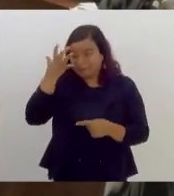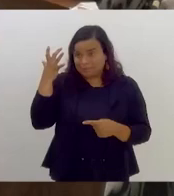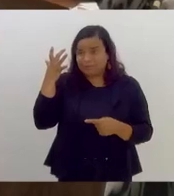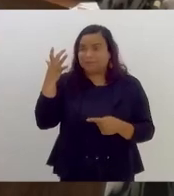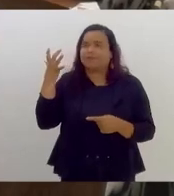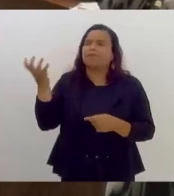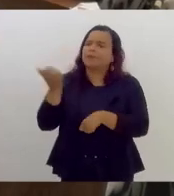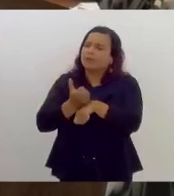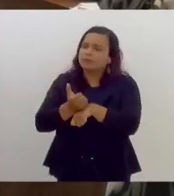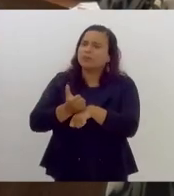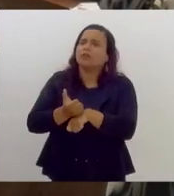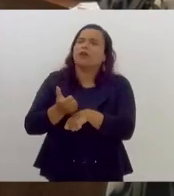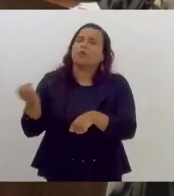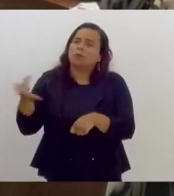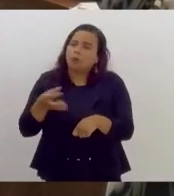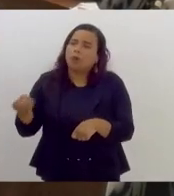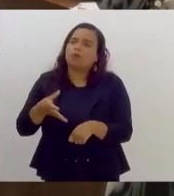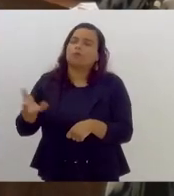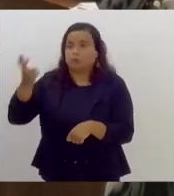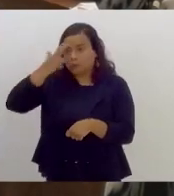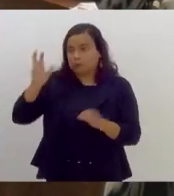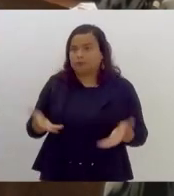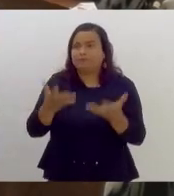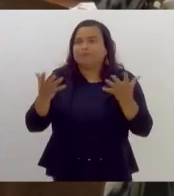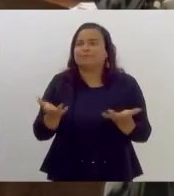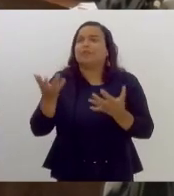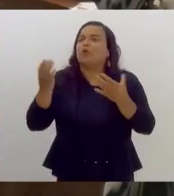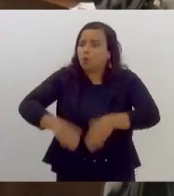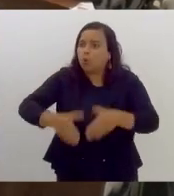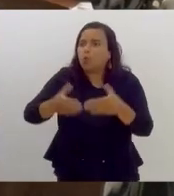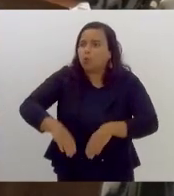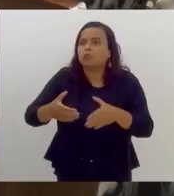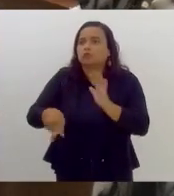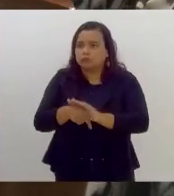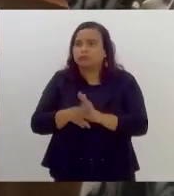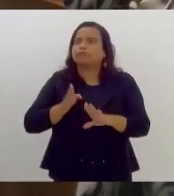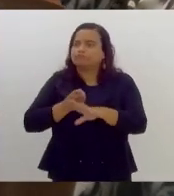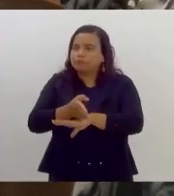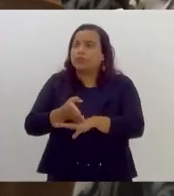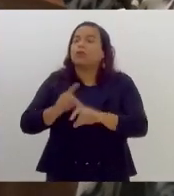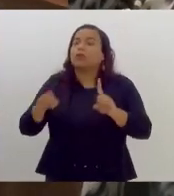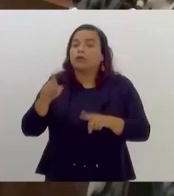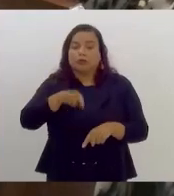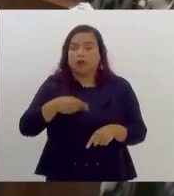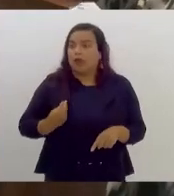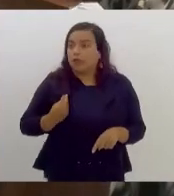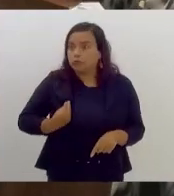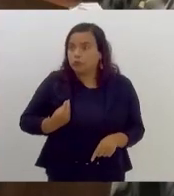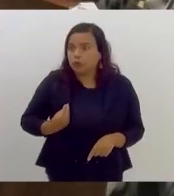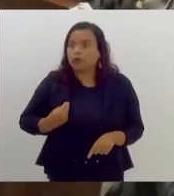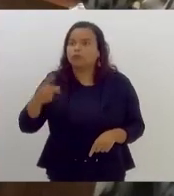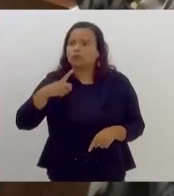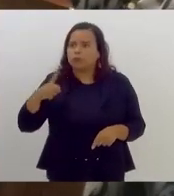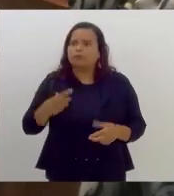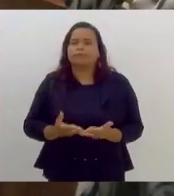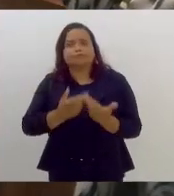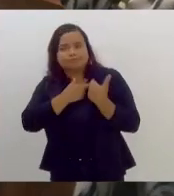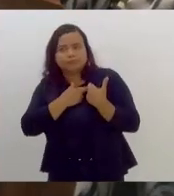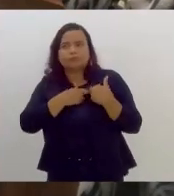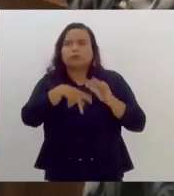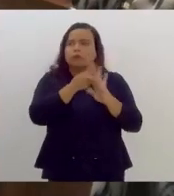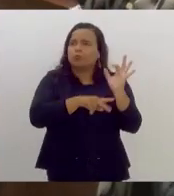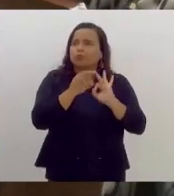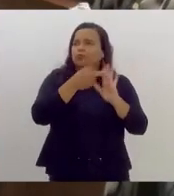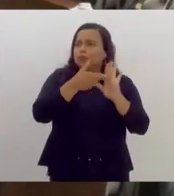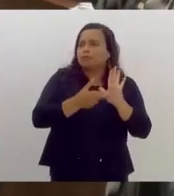culturais por concurso público, enfim, e esses atuais seriam responsáveis, segundo os termos desse projeto, por fazer,